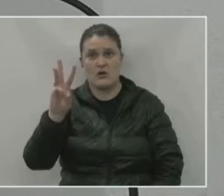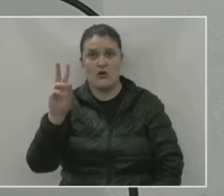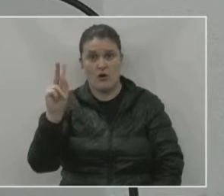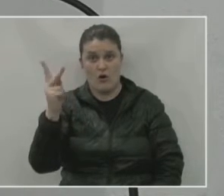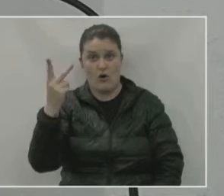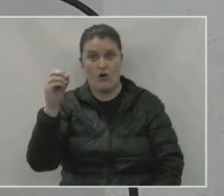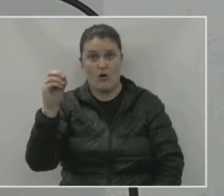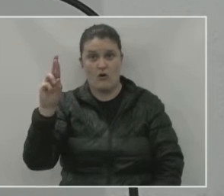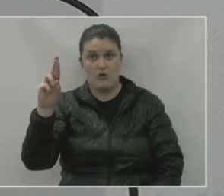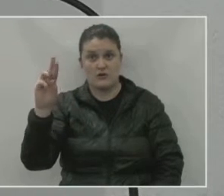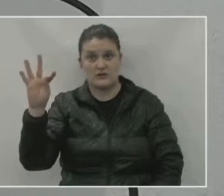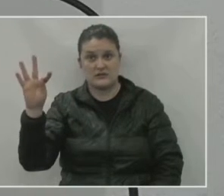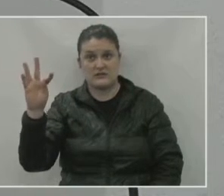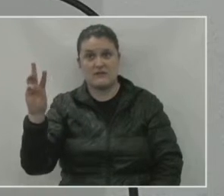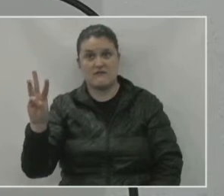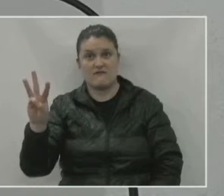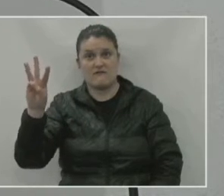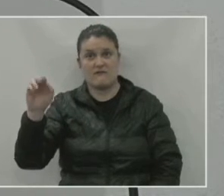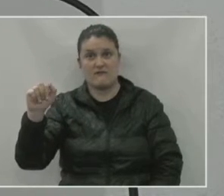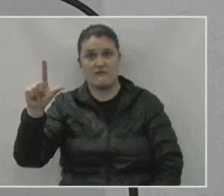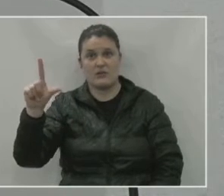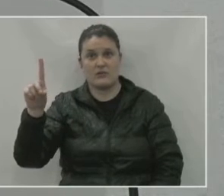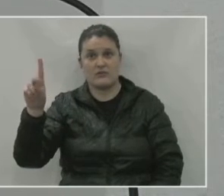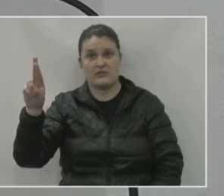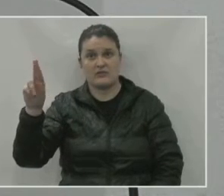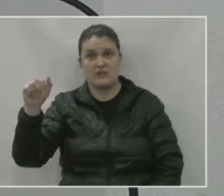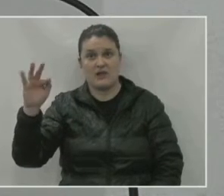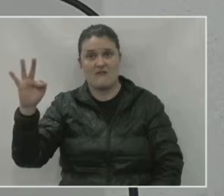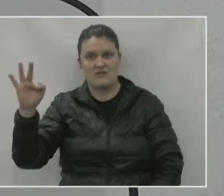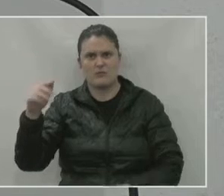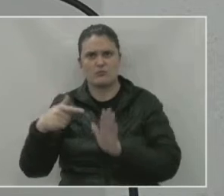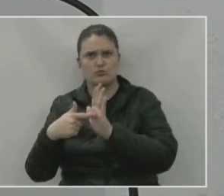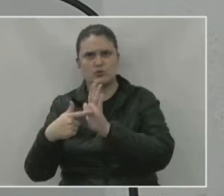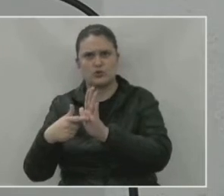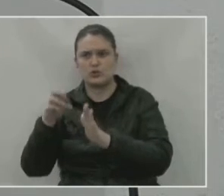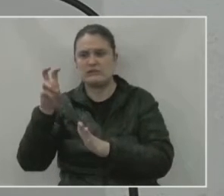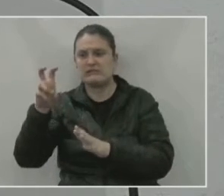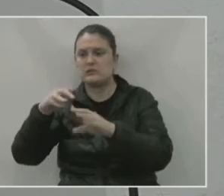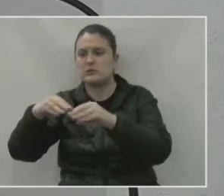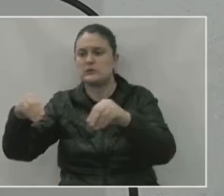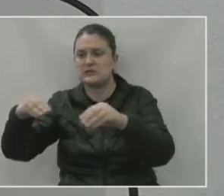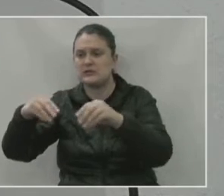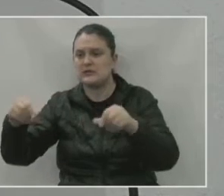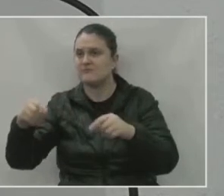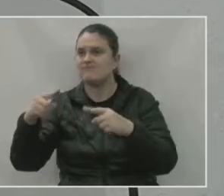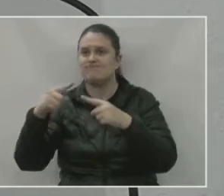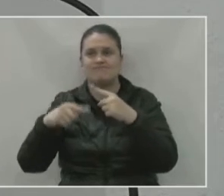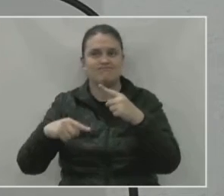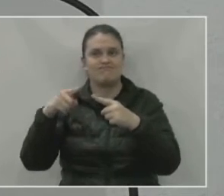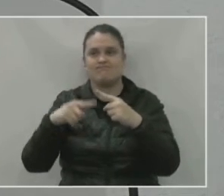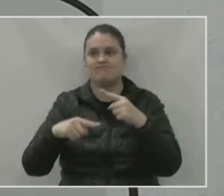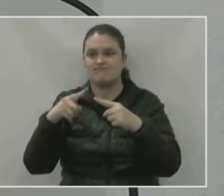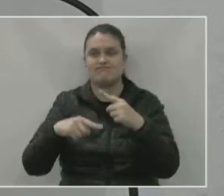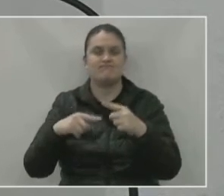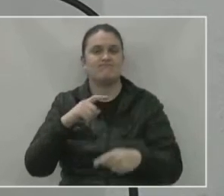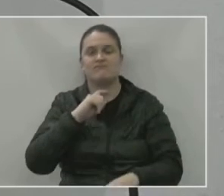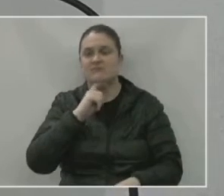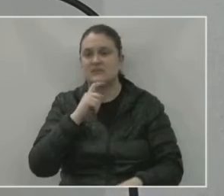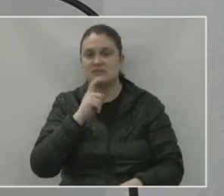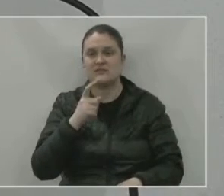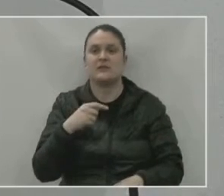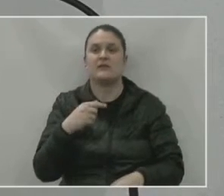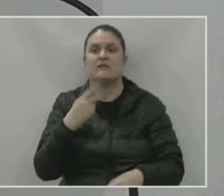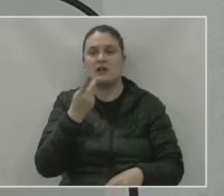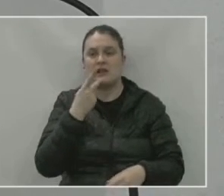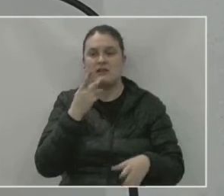inviáveis do ponto de vista técnico. Então, não se adianta só apresentar o terreno, nós temos que ter umas certas condições. Além, como eu